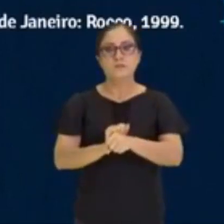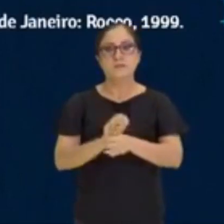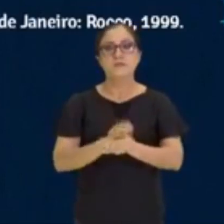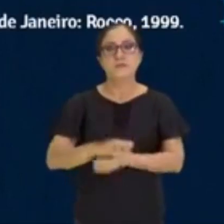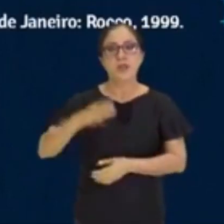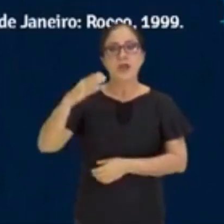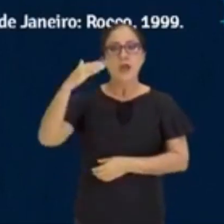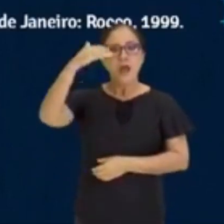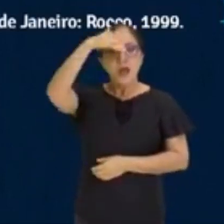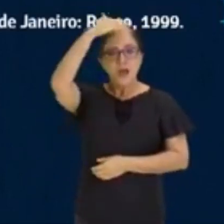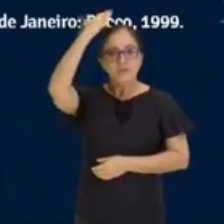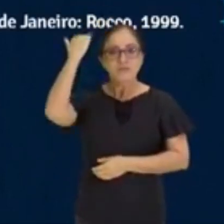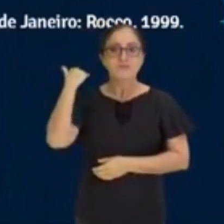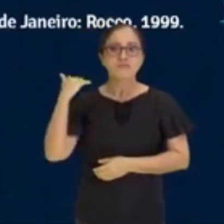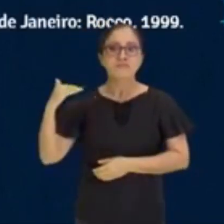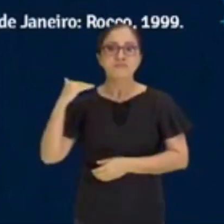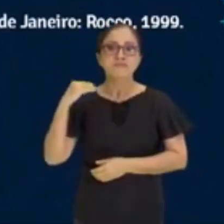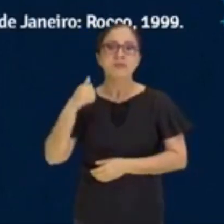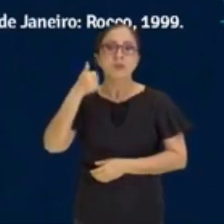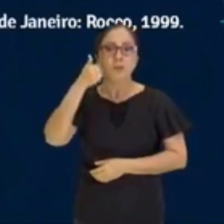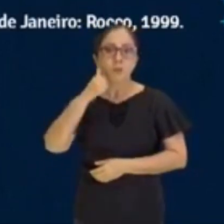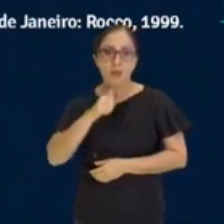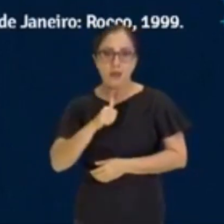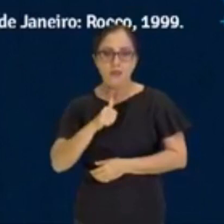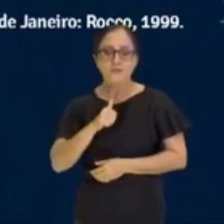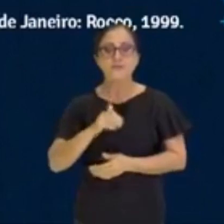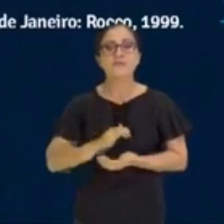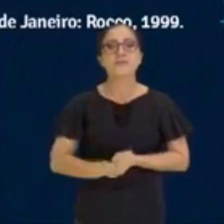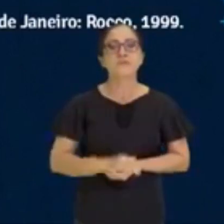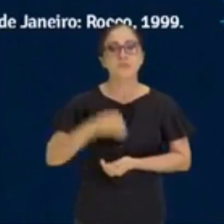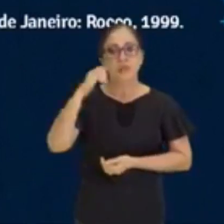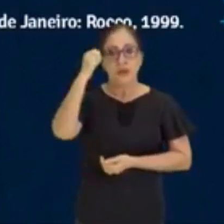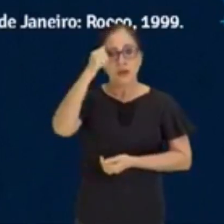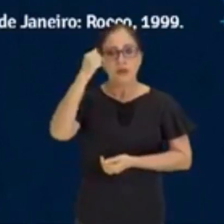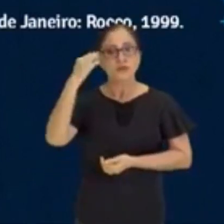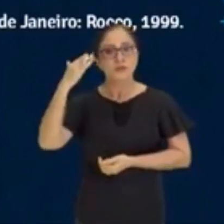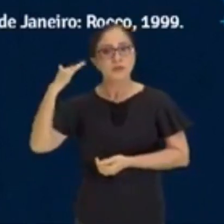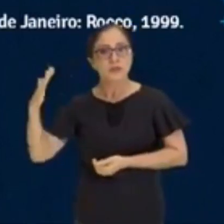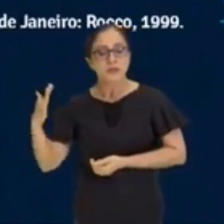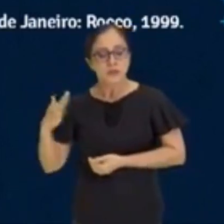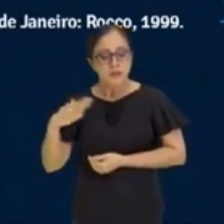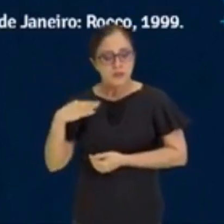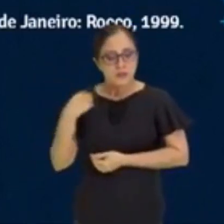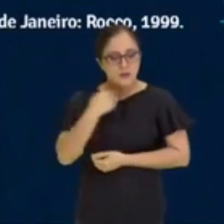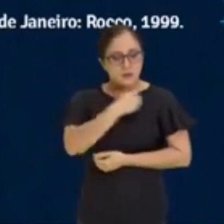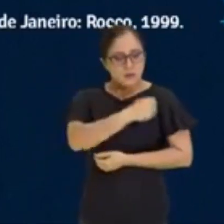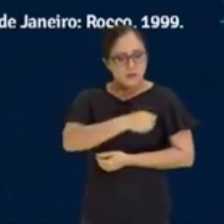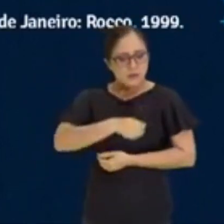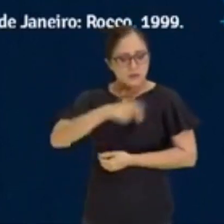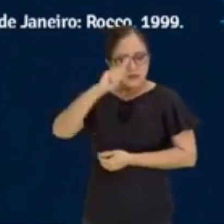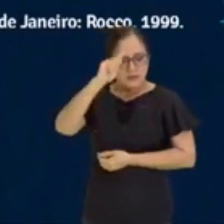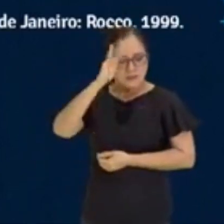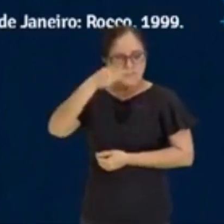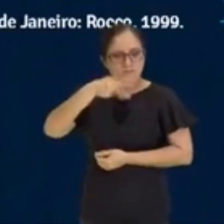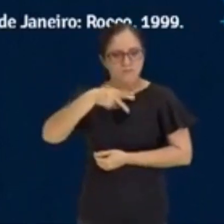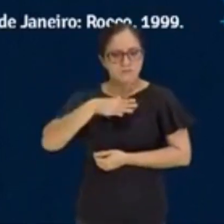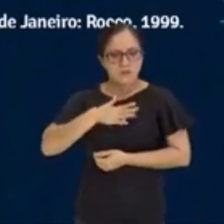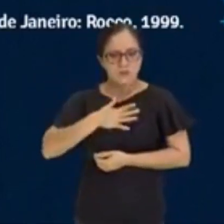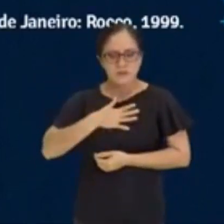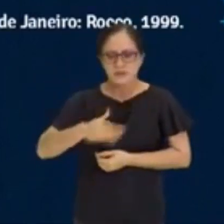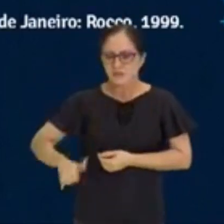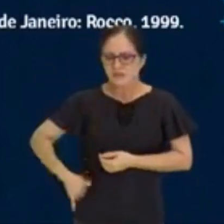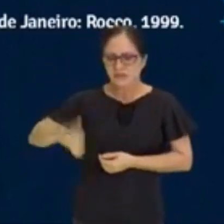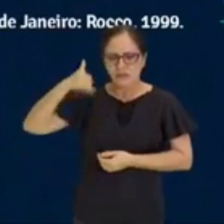Estou com saudade de mim. Ando pouco recolhida. Atendo demais ao telefone.